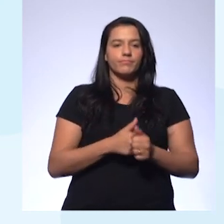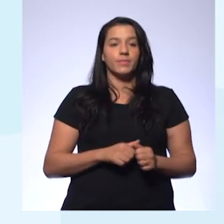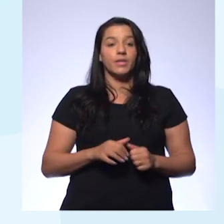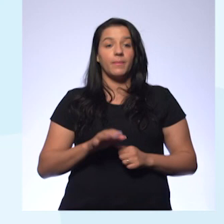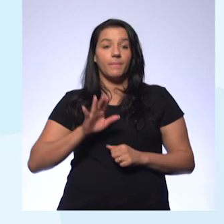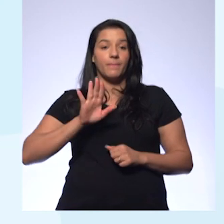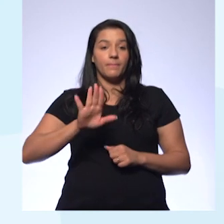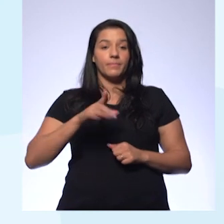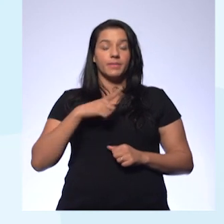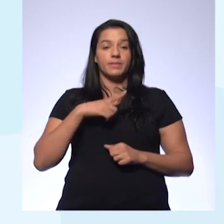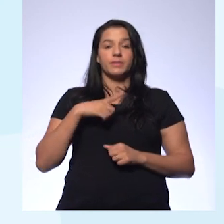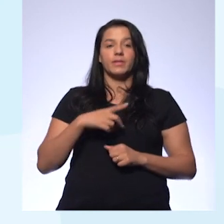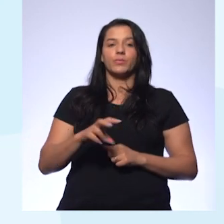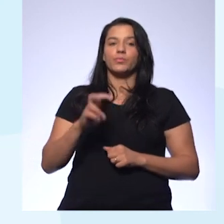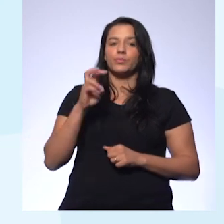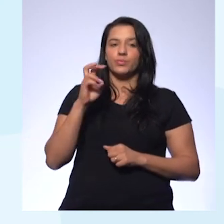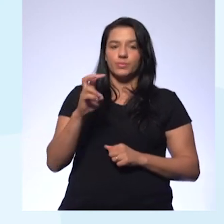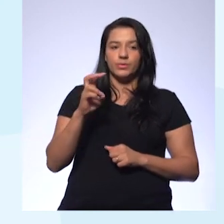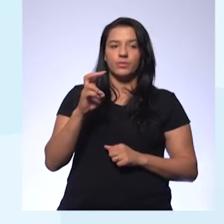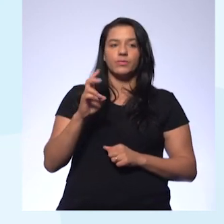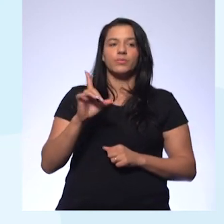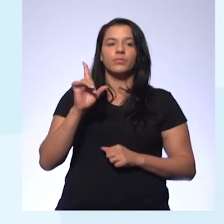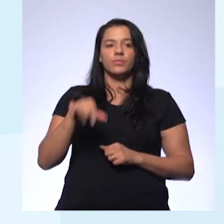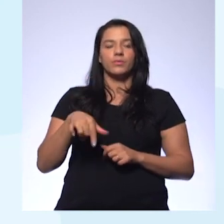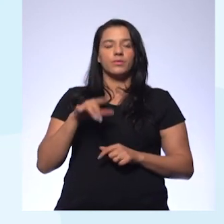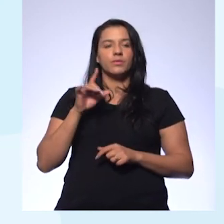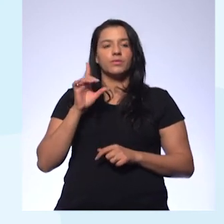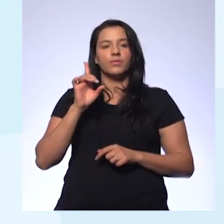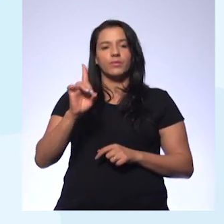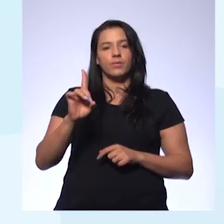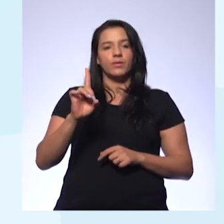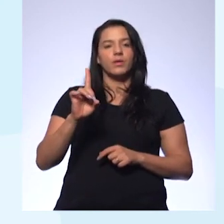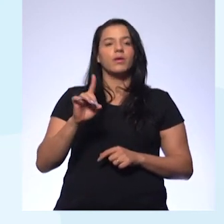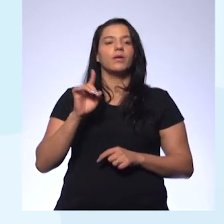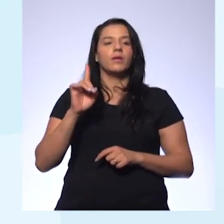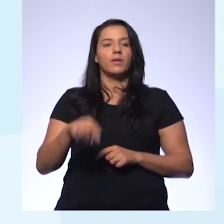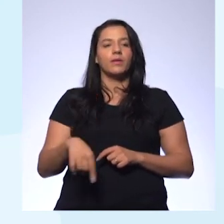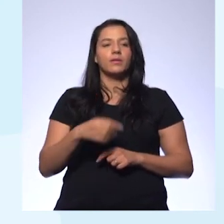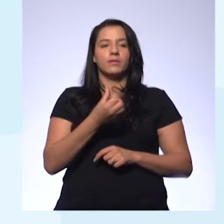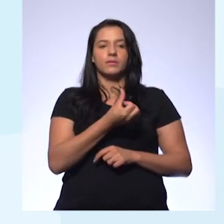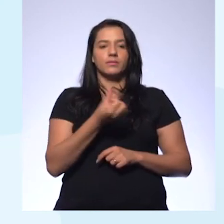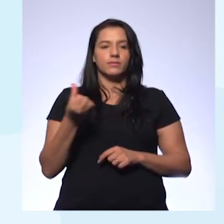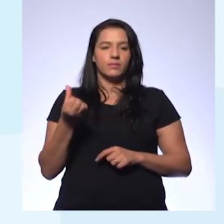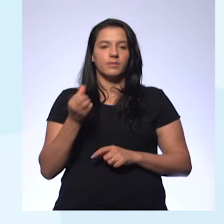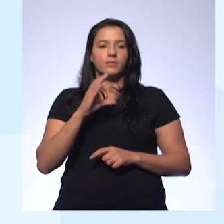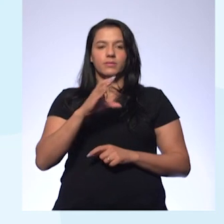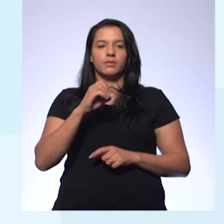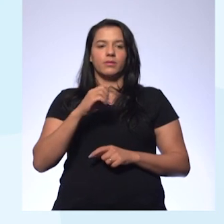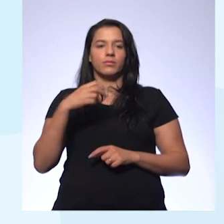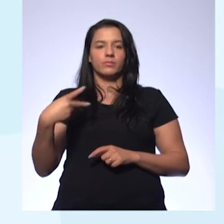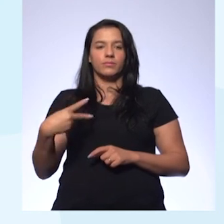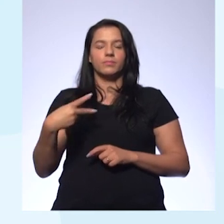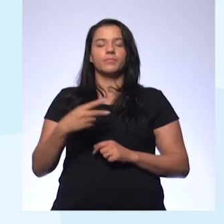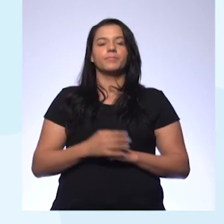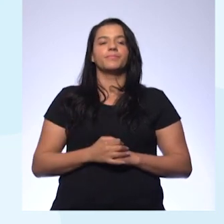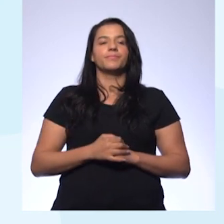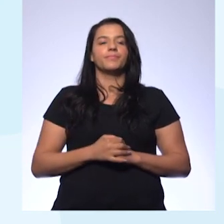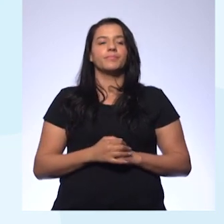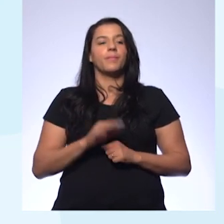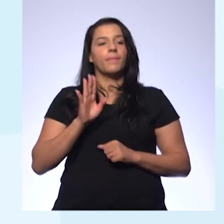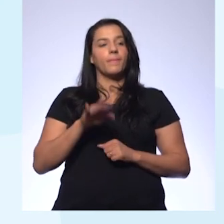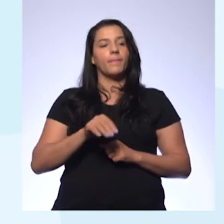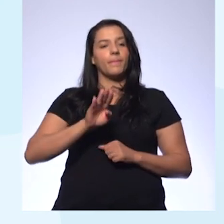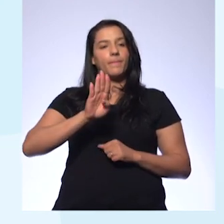o 5 da letra D, ele está próximo do 6, porque é uma cadeia com 6 carbono. A cadeia